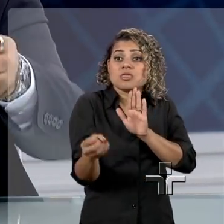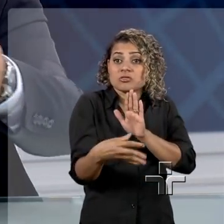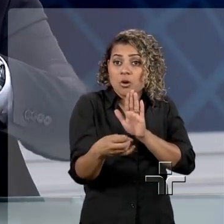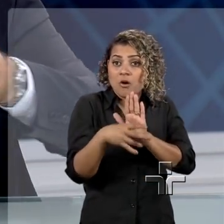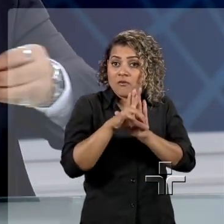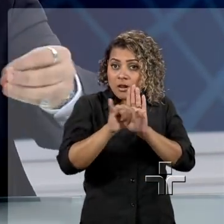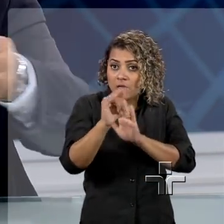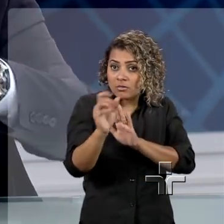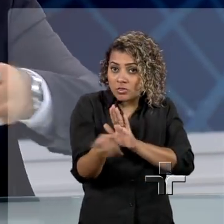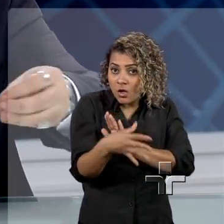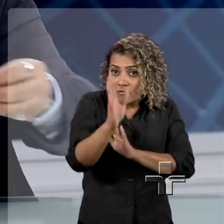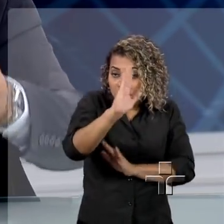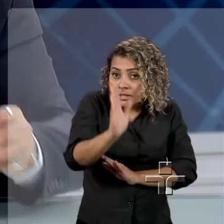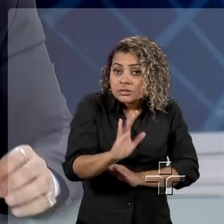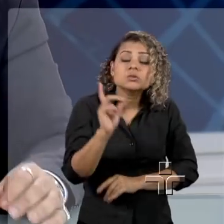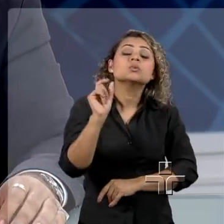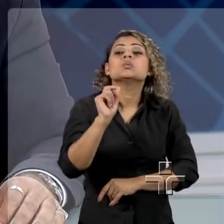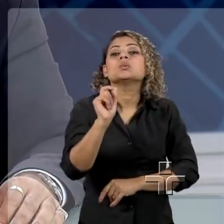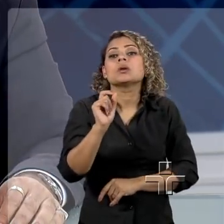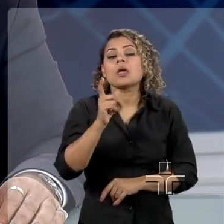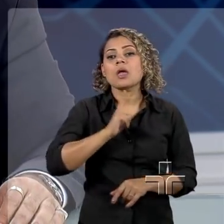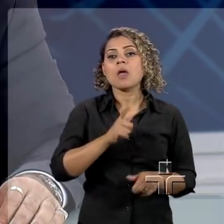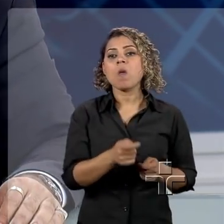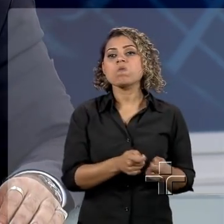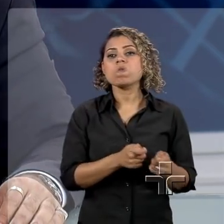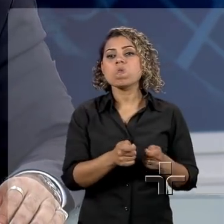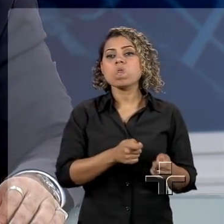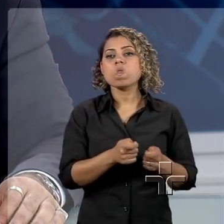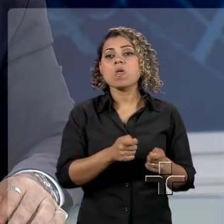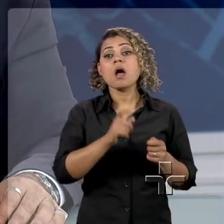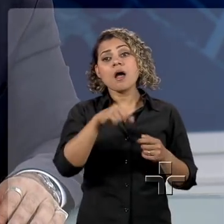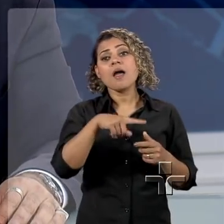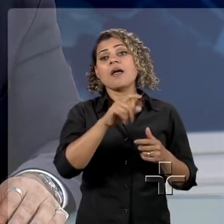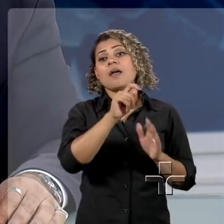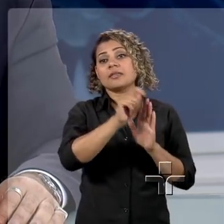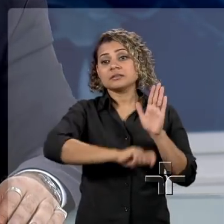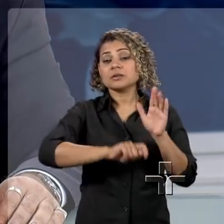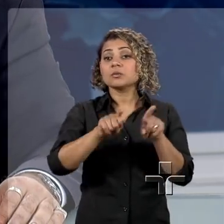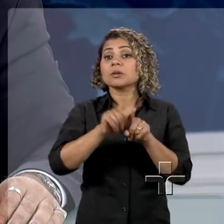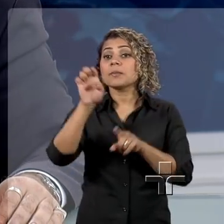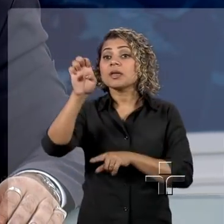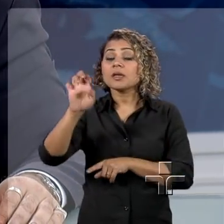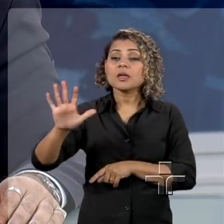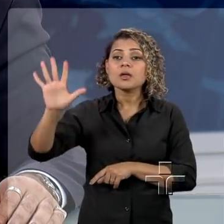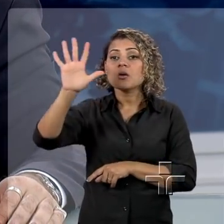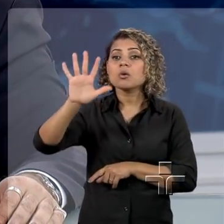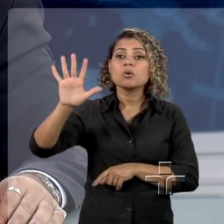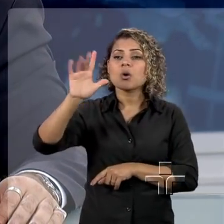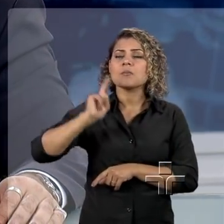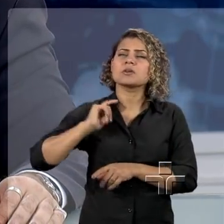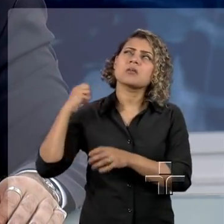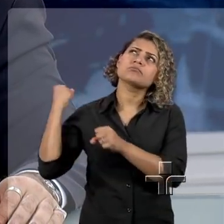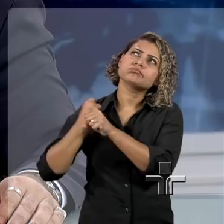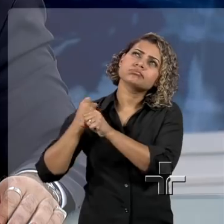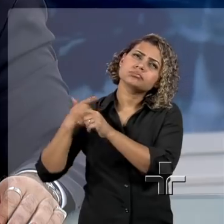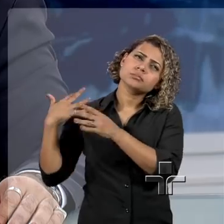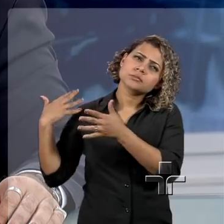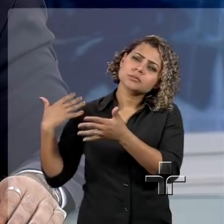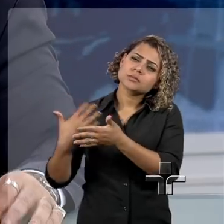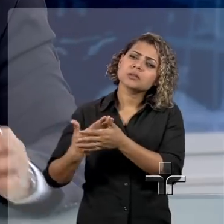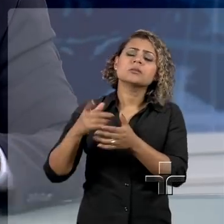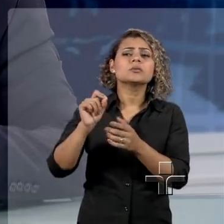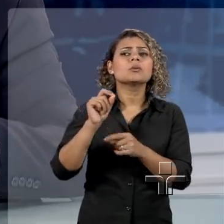relação a esta manipulação, que foi objeto da redação, e na Europa, já há alguns anos, isso é objeto